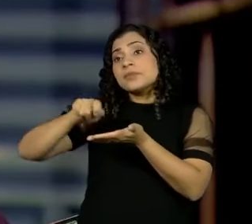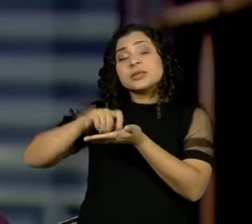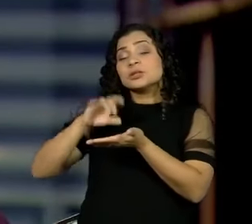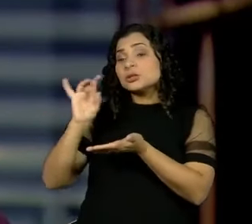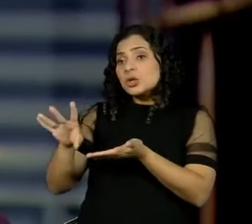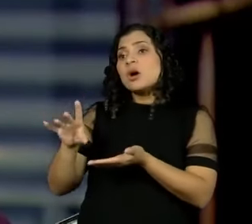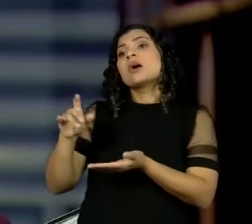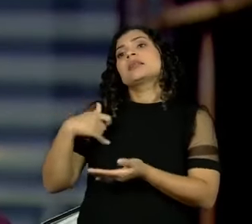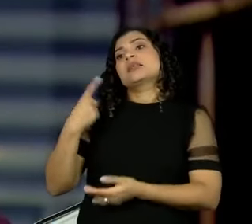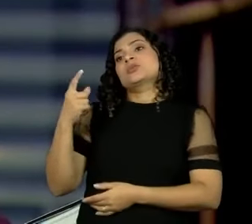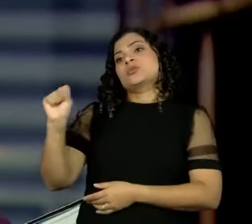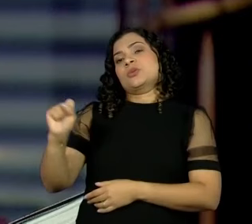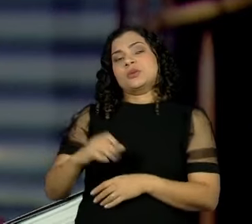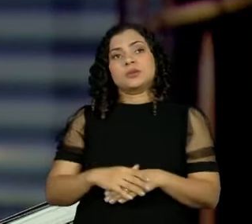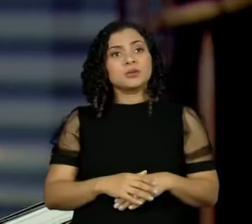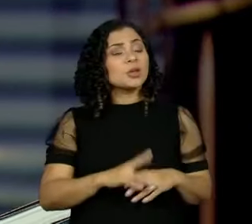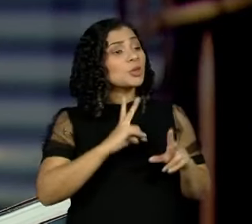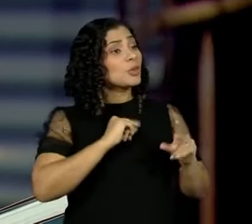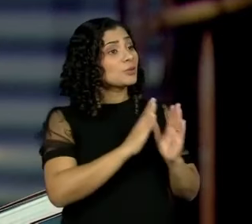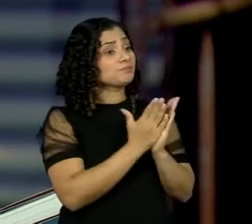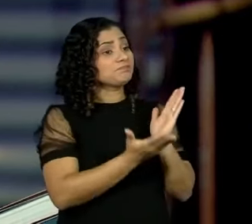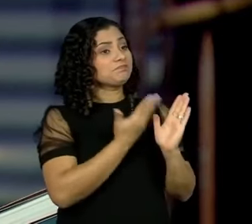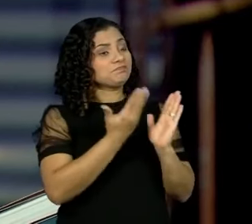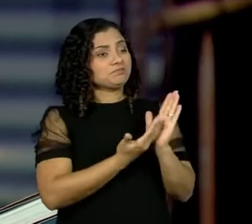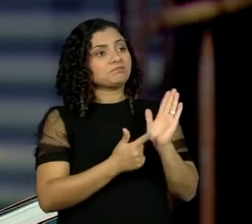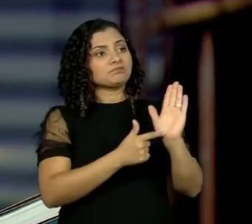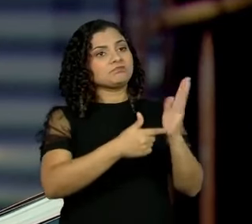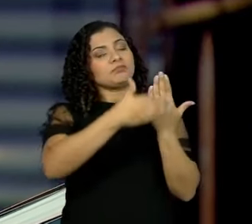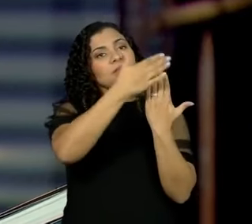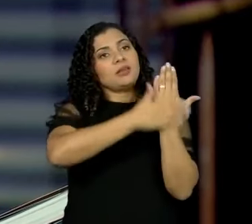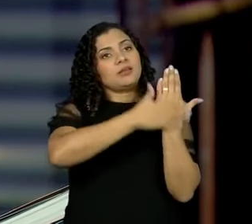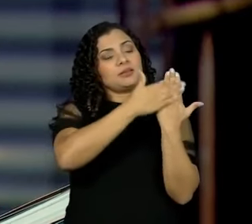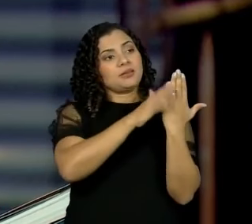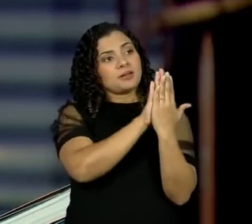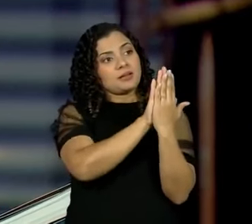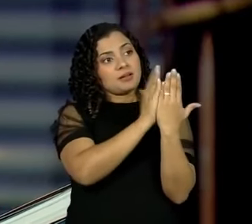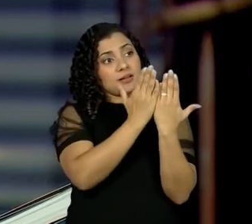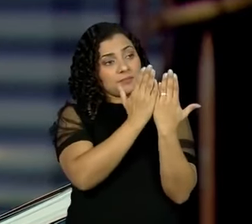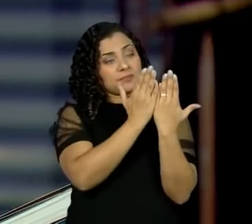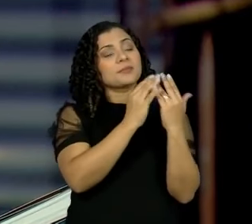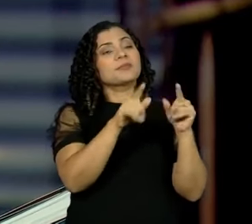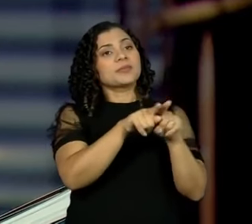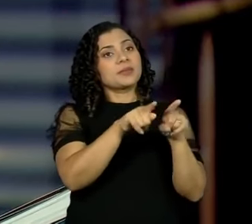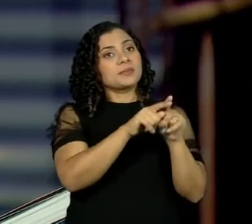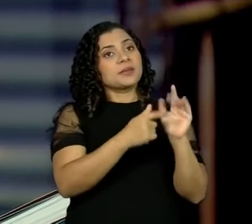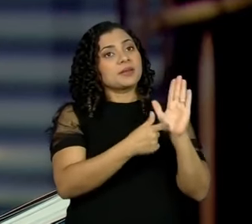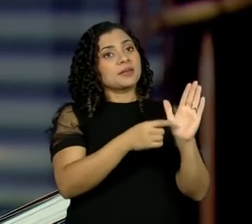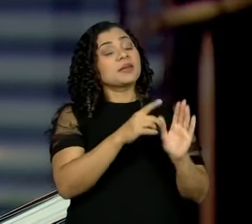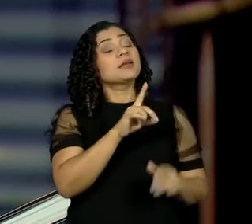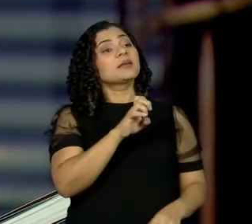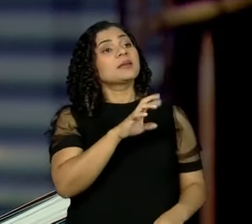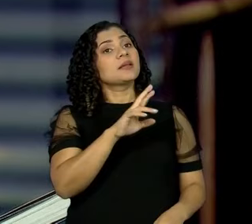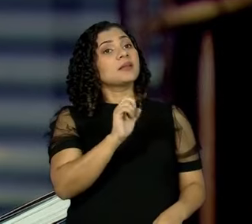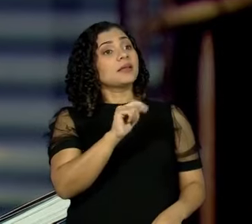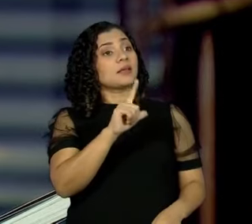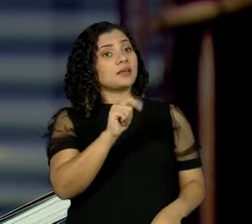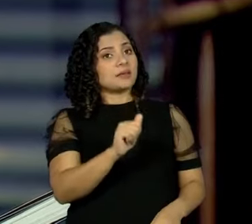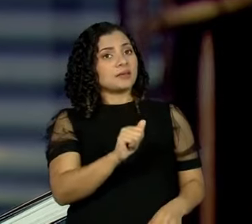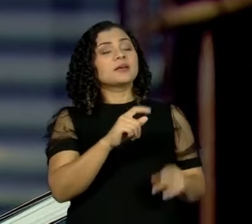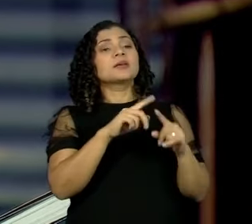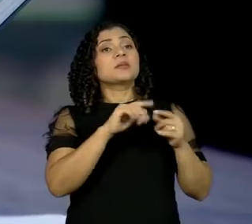olha aqui inclusive na capa com uma foto dessas né Eh Daniel arbex holocausto brasileiro